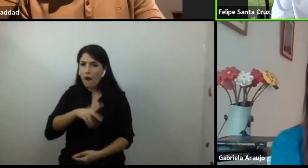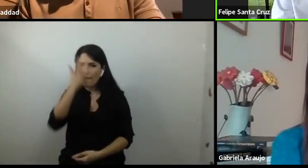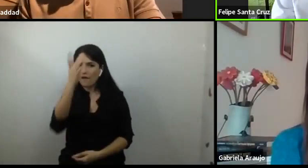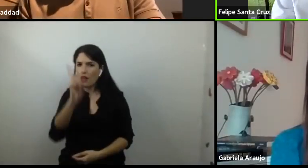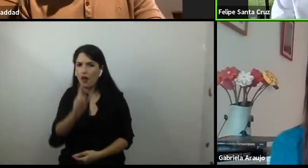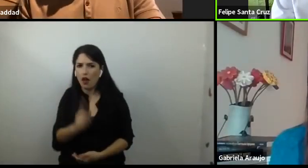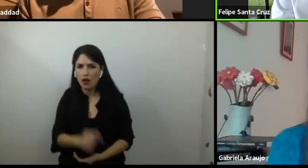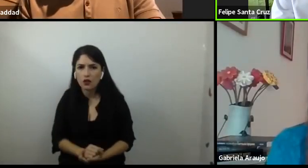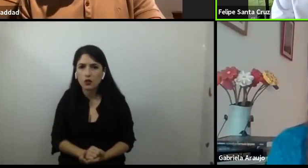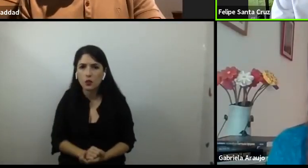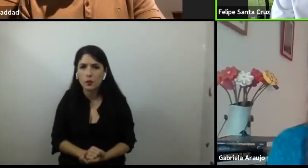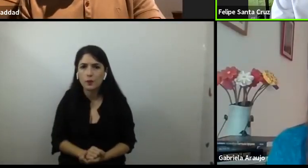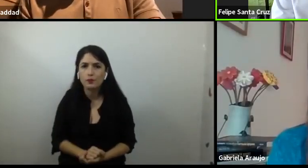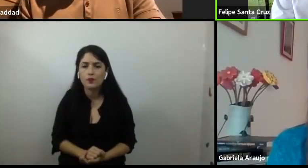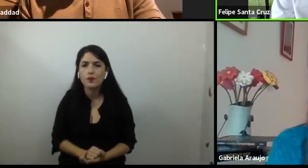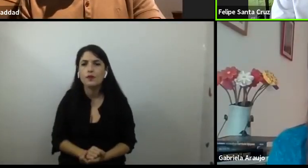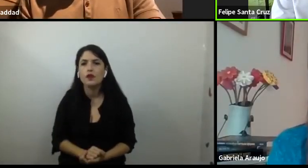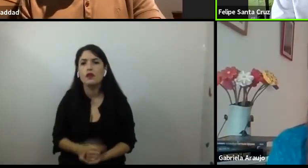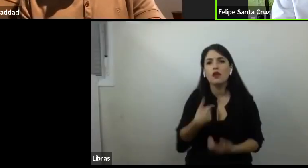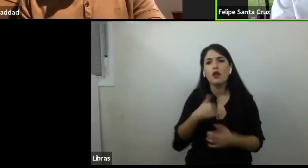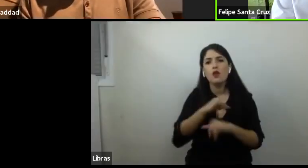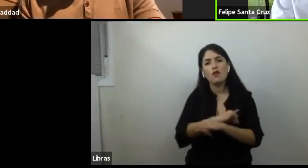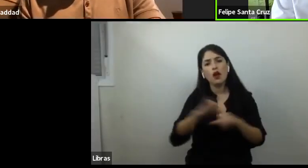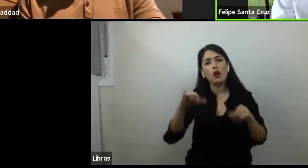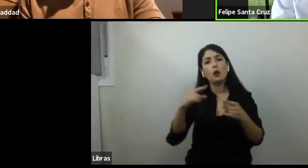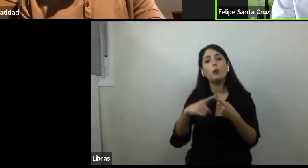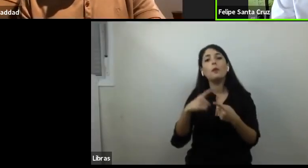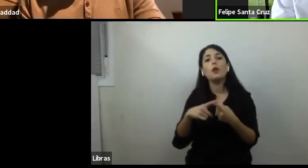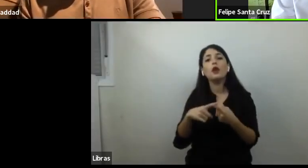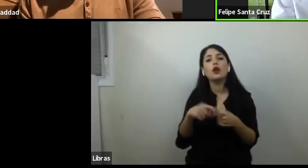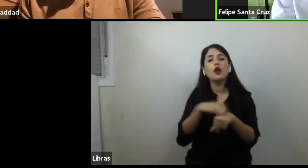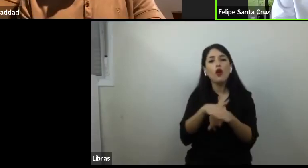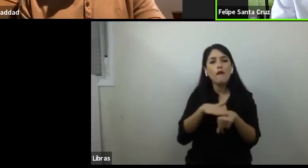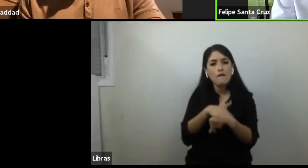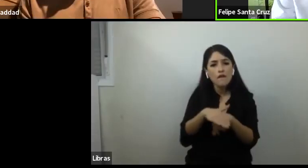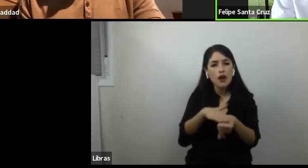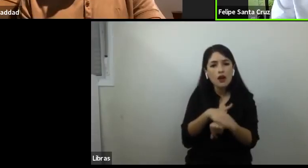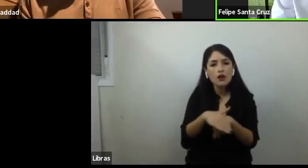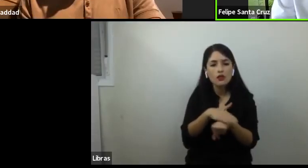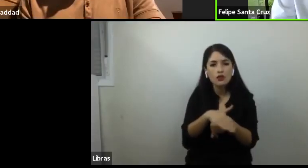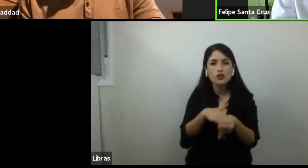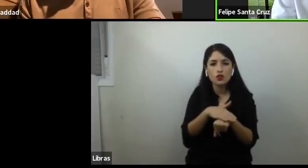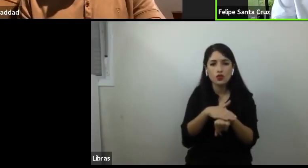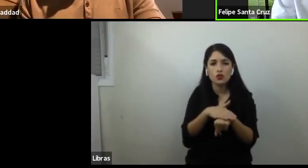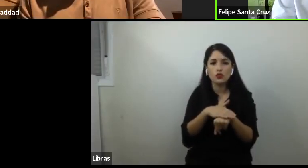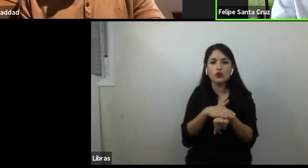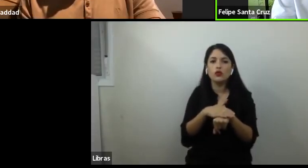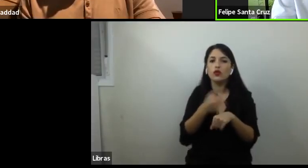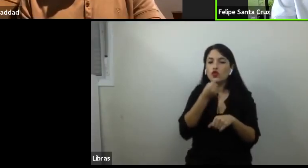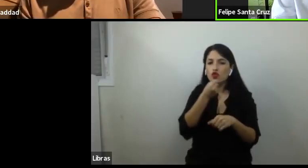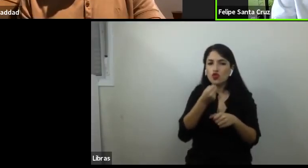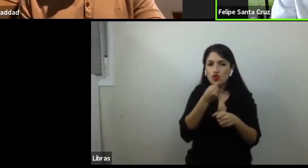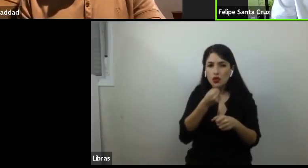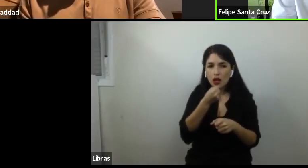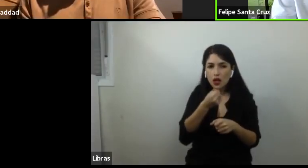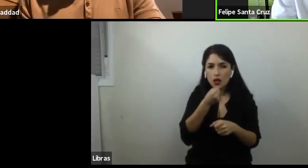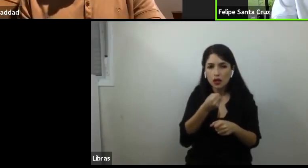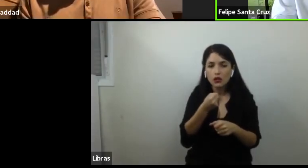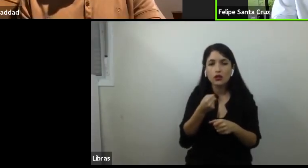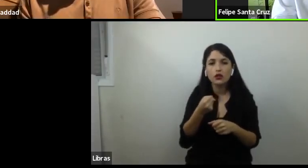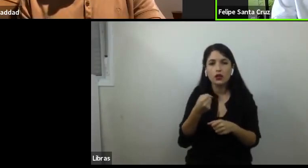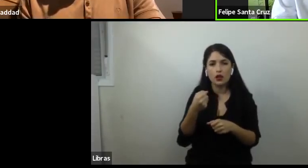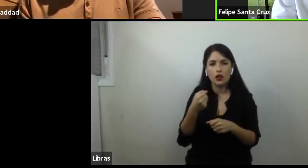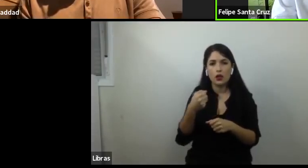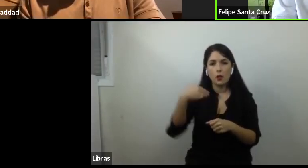digo isso porque eu converso muito, por exemplo, com jornalistas, né? A Mônica Bergamo, minha querida amiga, nos dá a